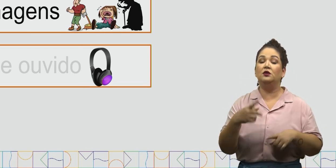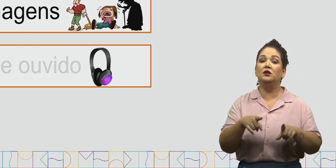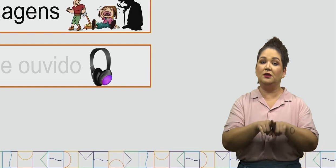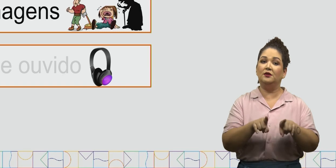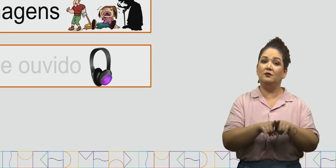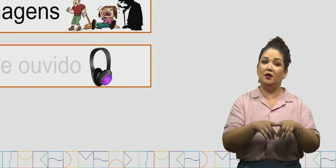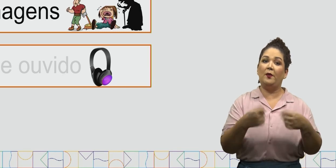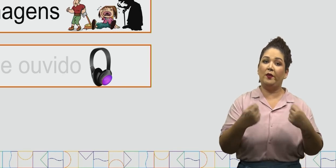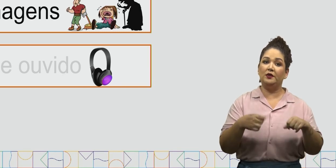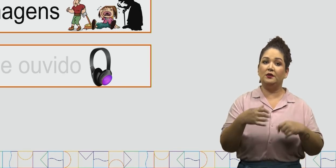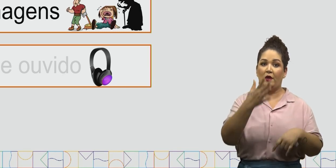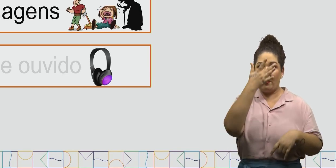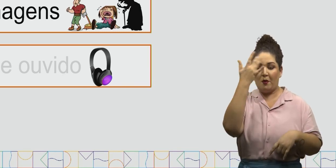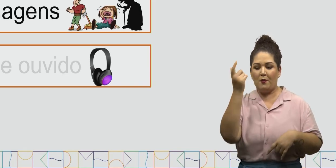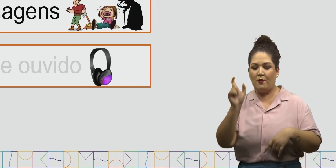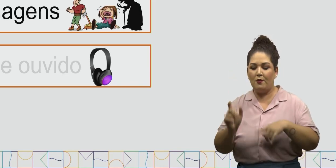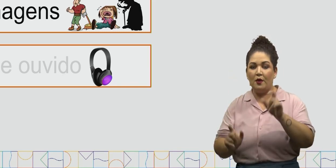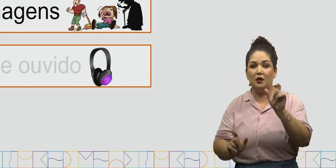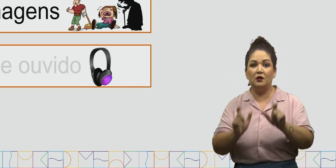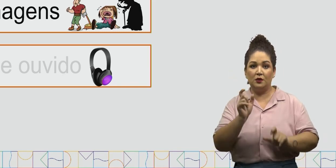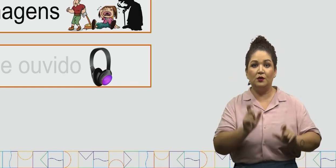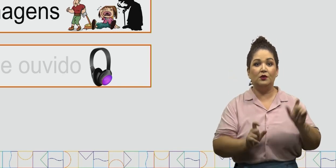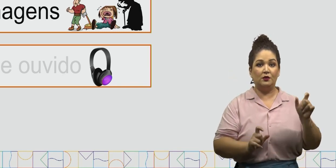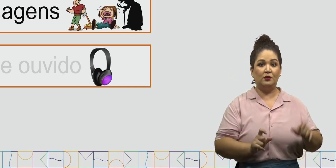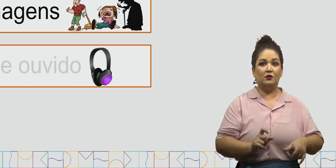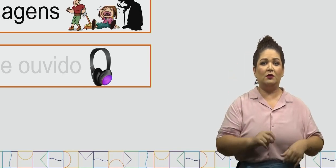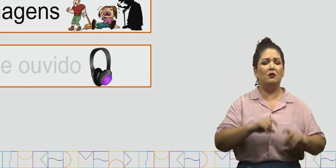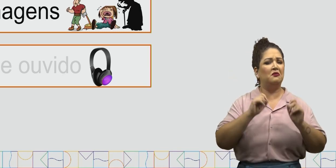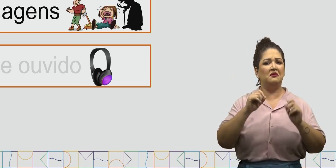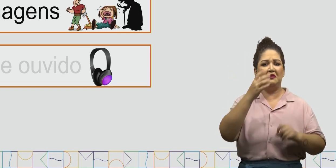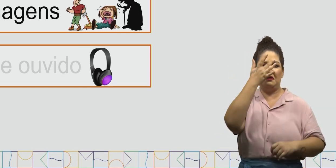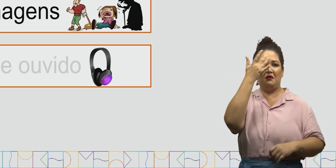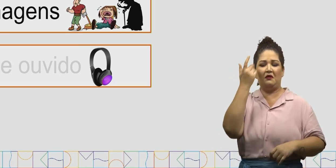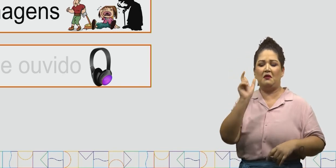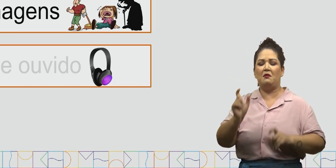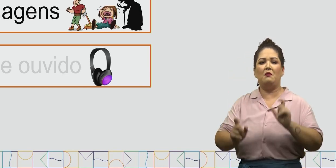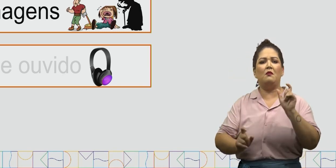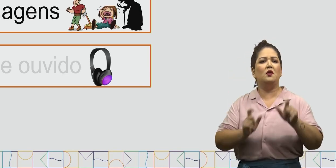B. Letrinha B, um texto deve ter